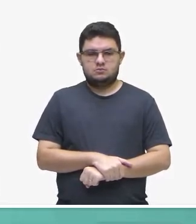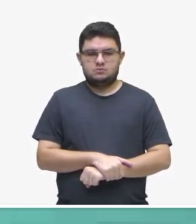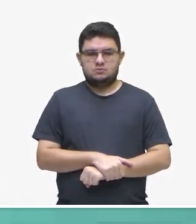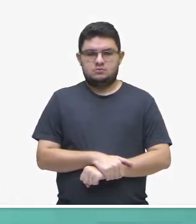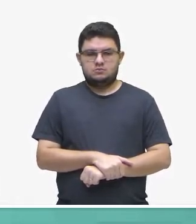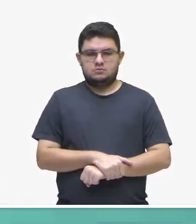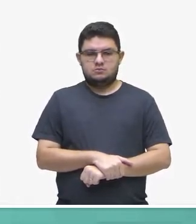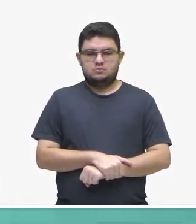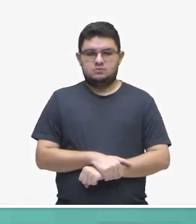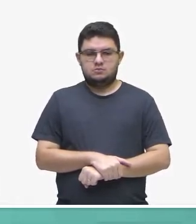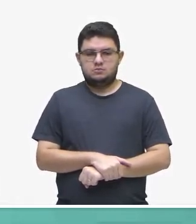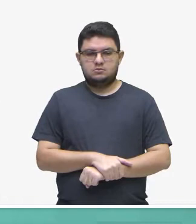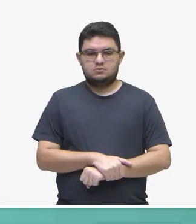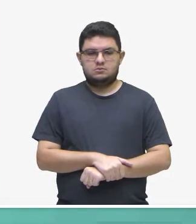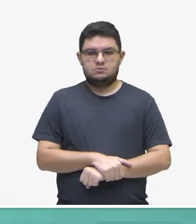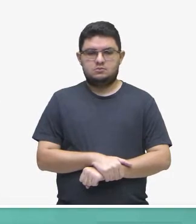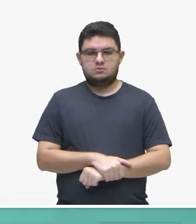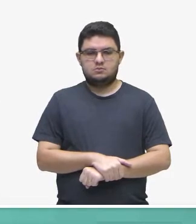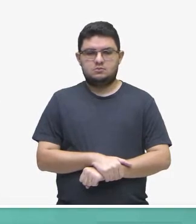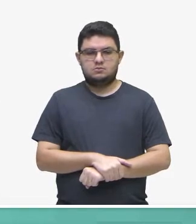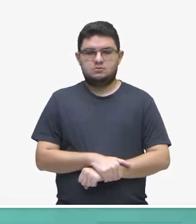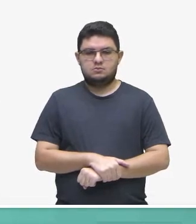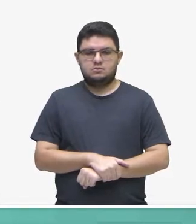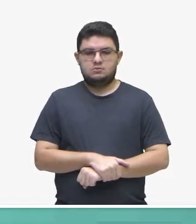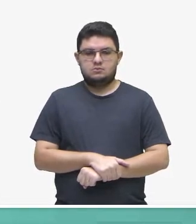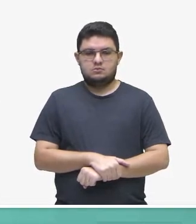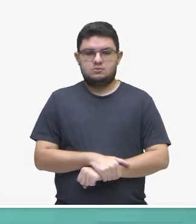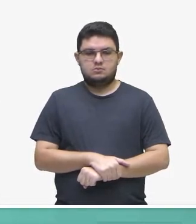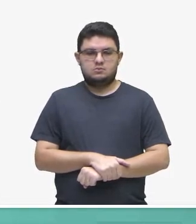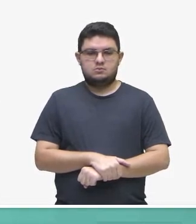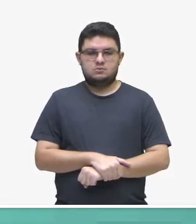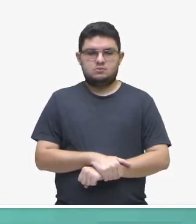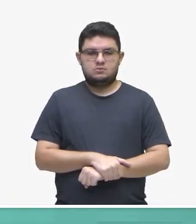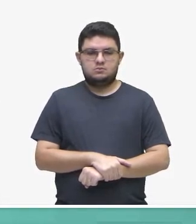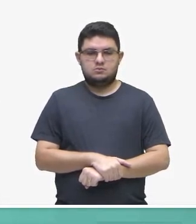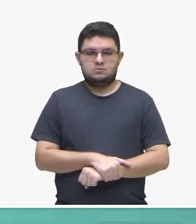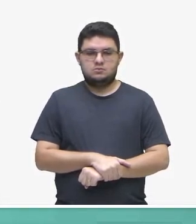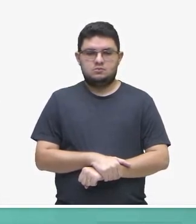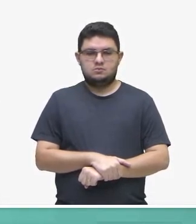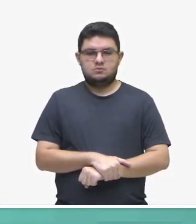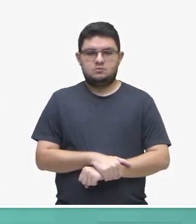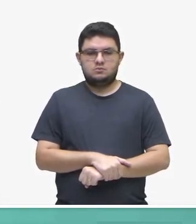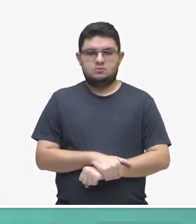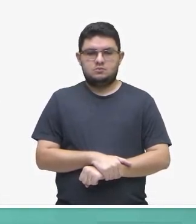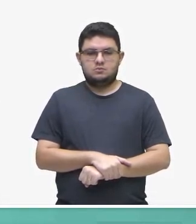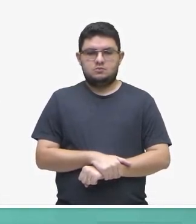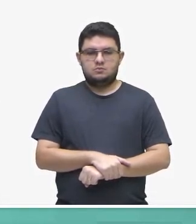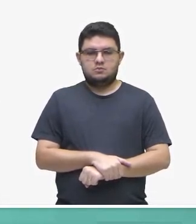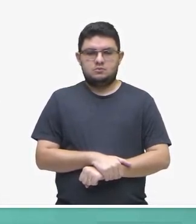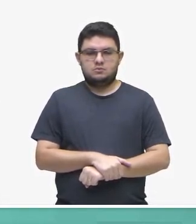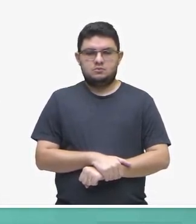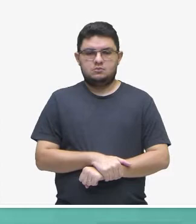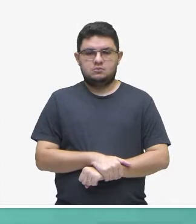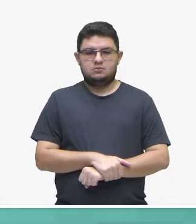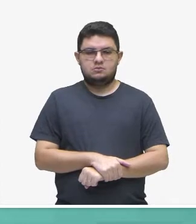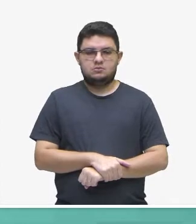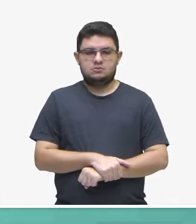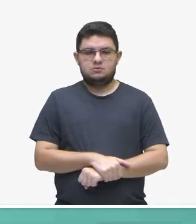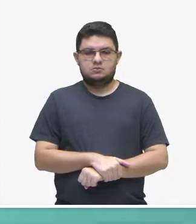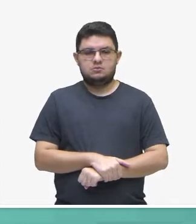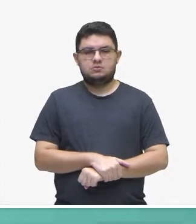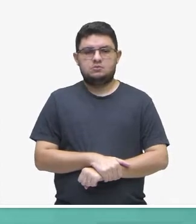Take a 15-minute sun bath, tomar 15 minutos de sol. Eat vegetables,